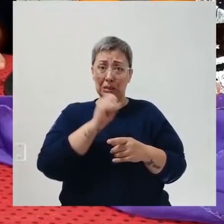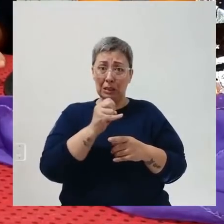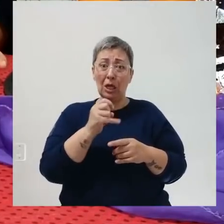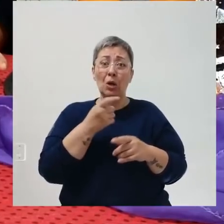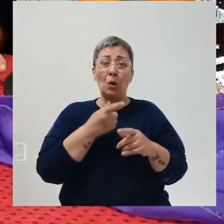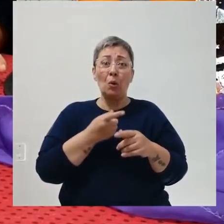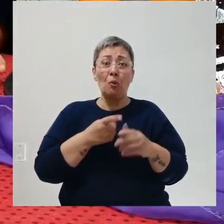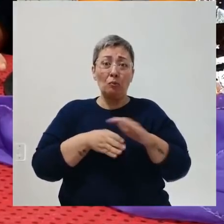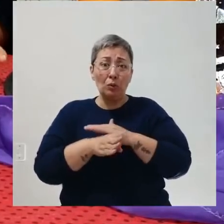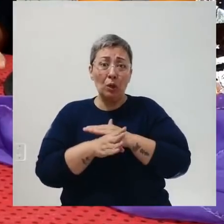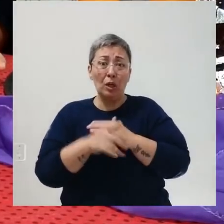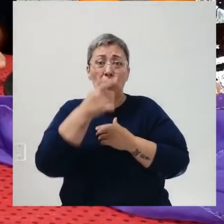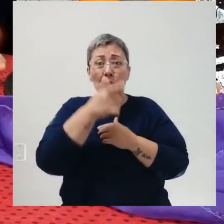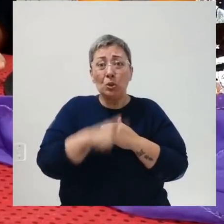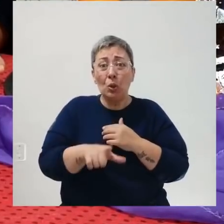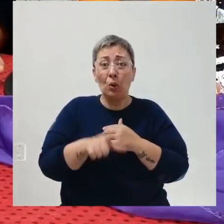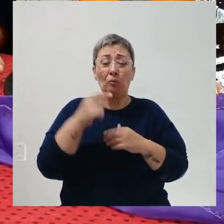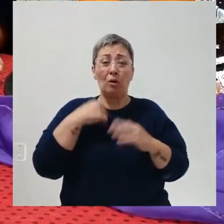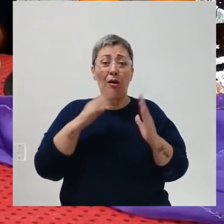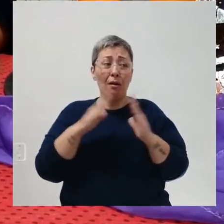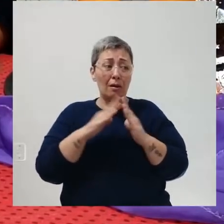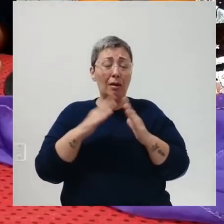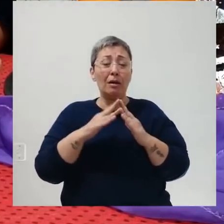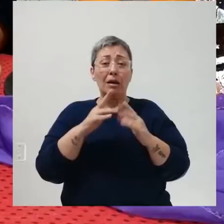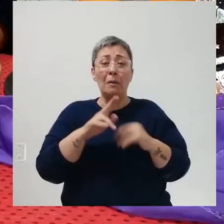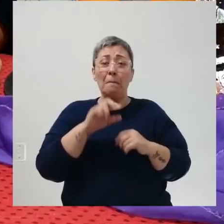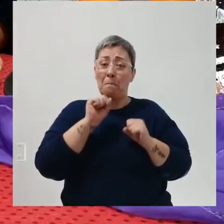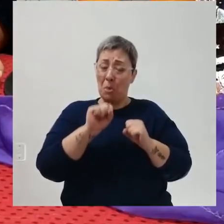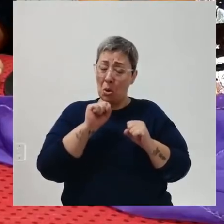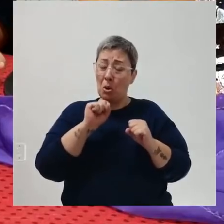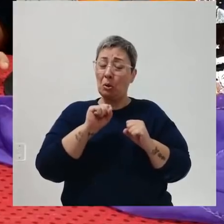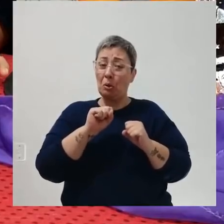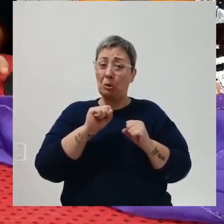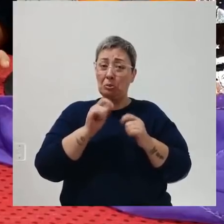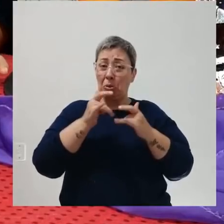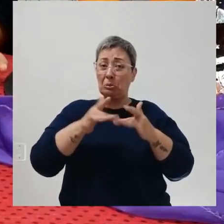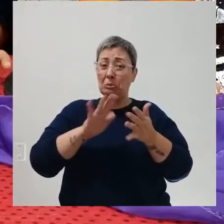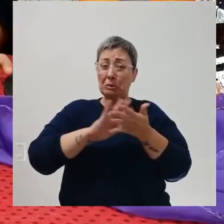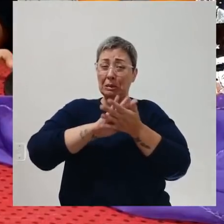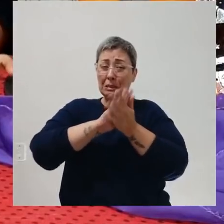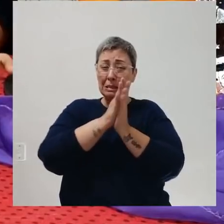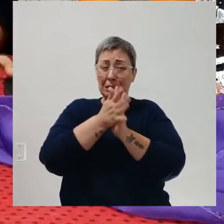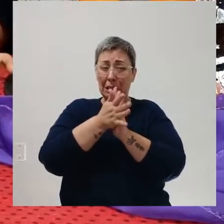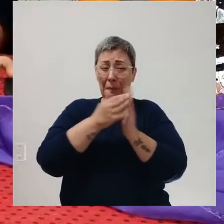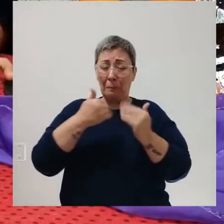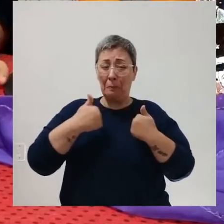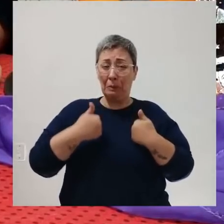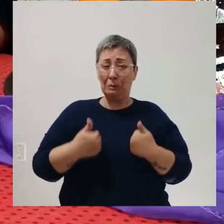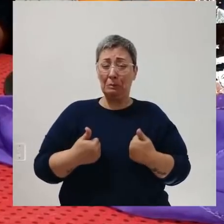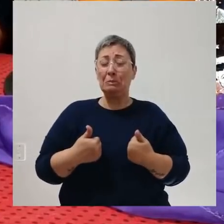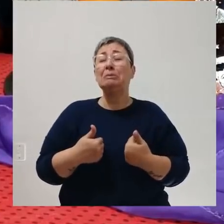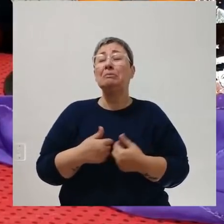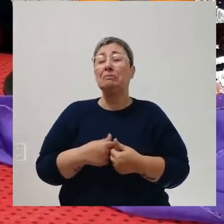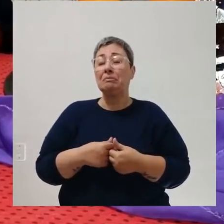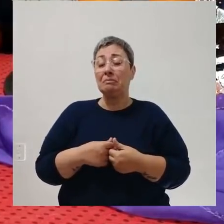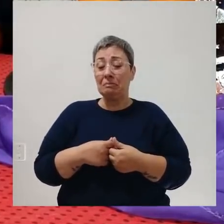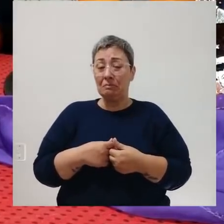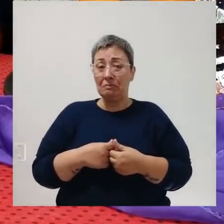Se eu invadir de novo a casa dele, pode ser que não sobre pedacinho nenhum de mim.